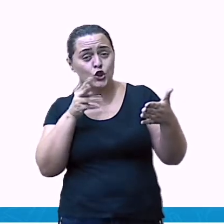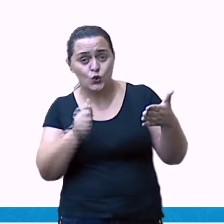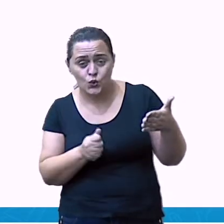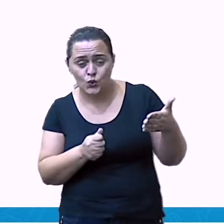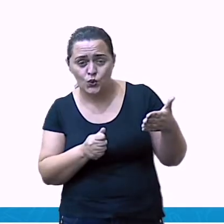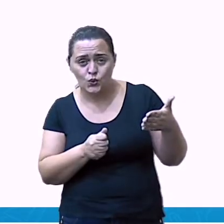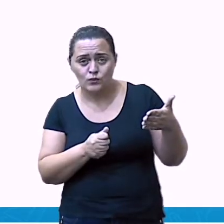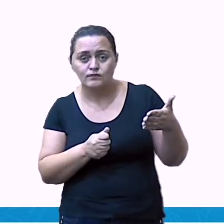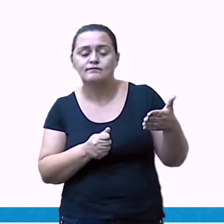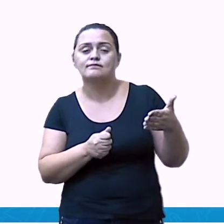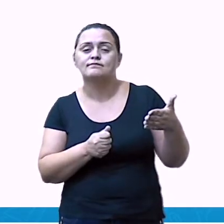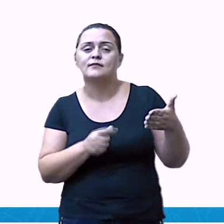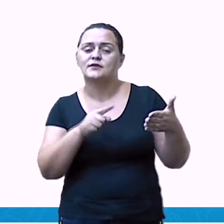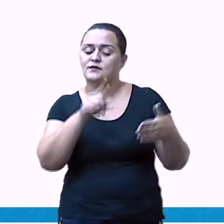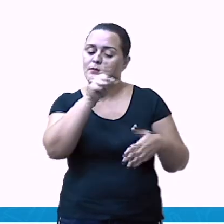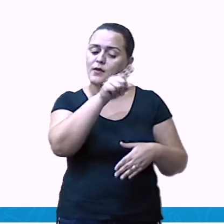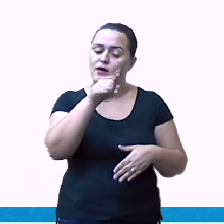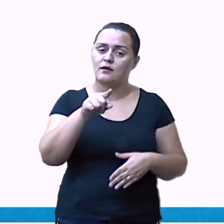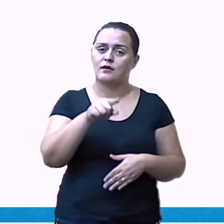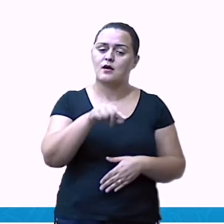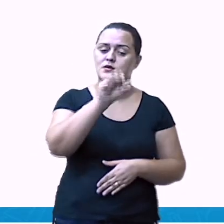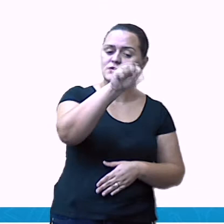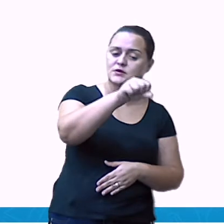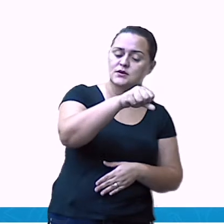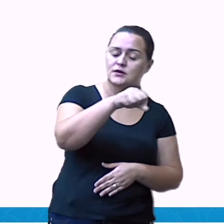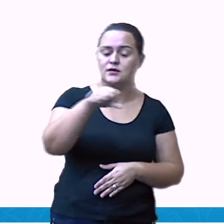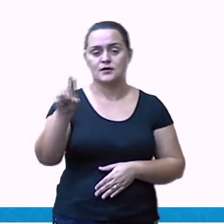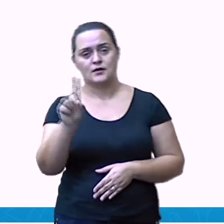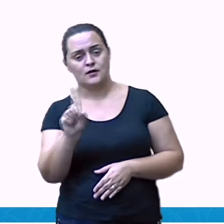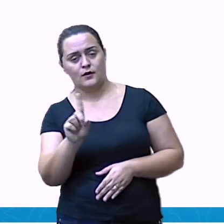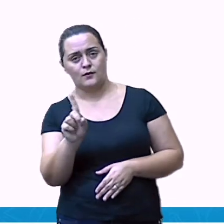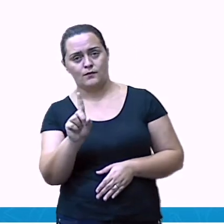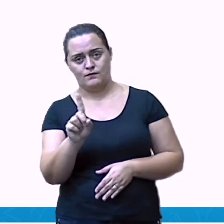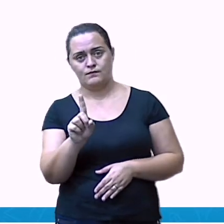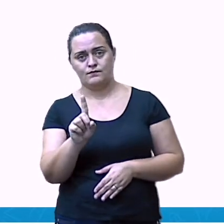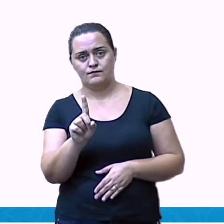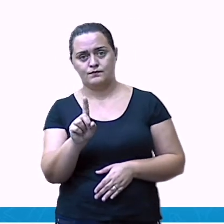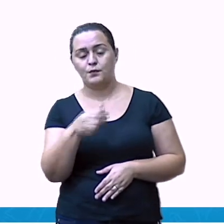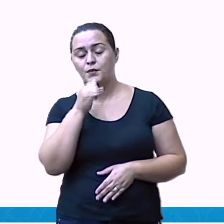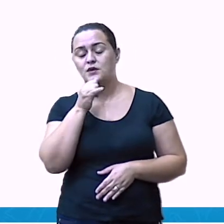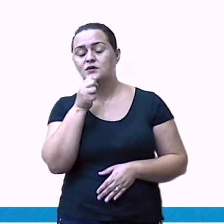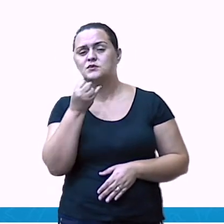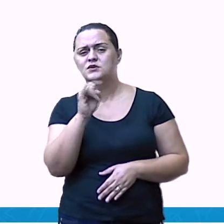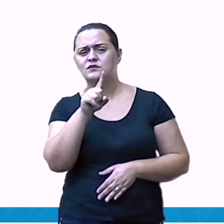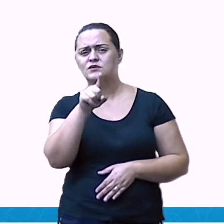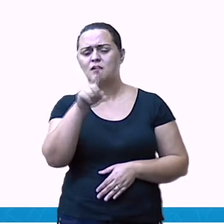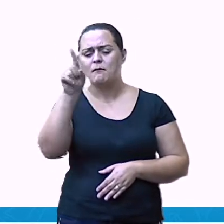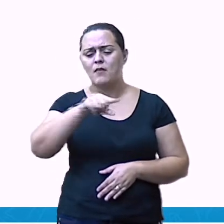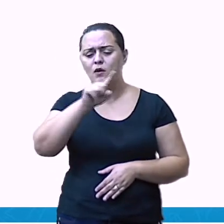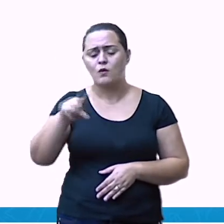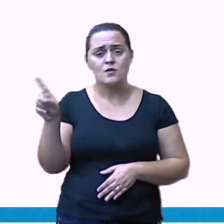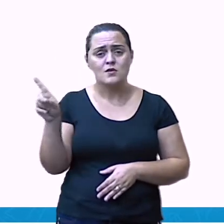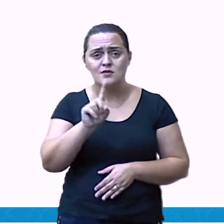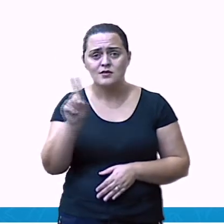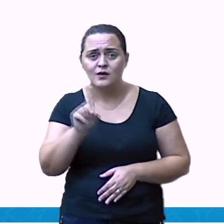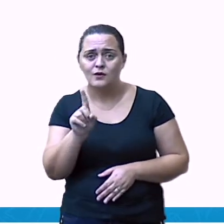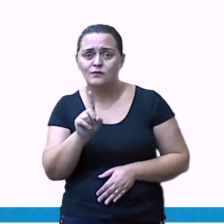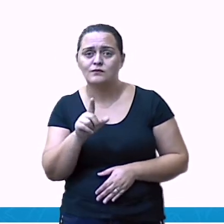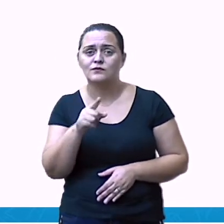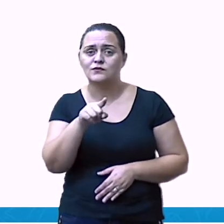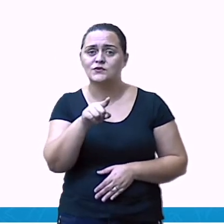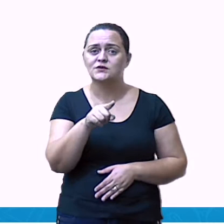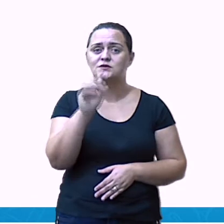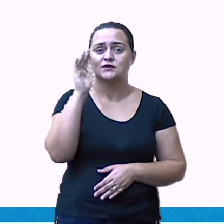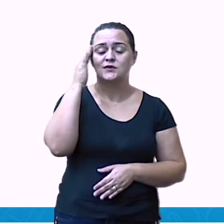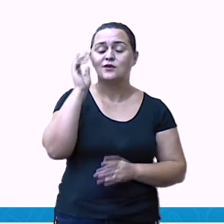vai marcar sim ou não. Se por um acaso você marcou não, é porque você vai ver que está faltando